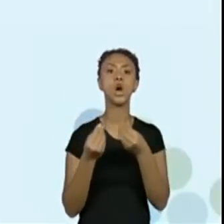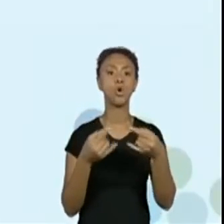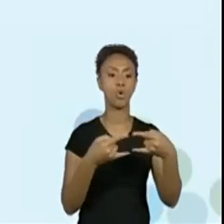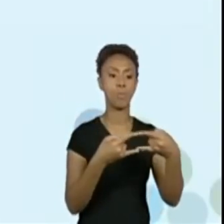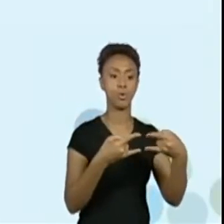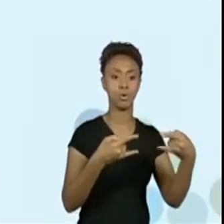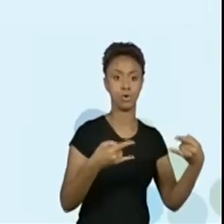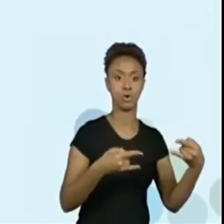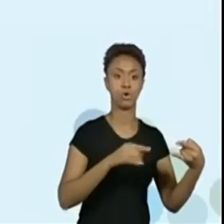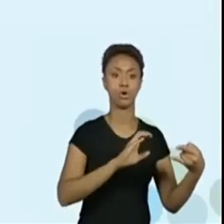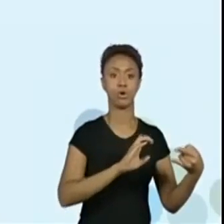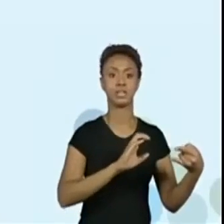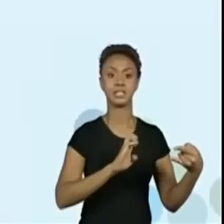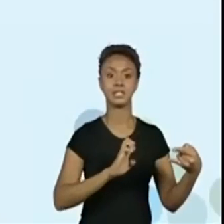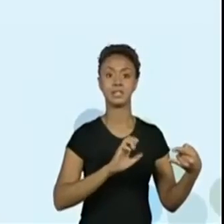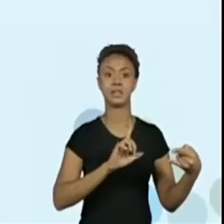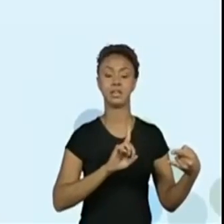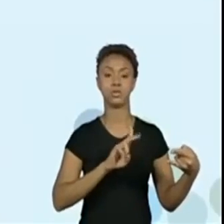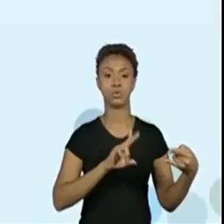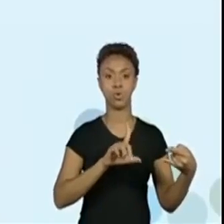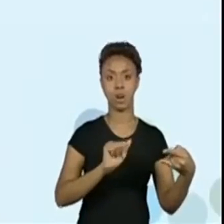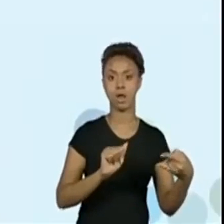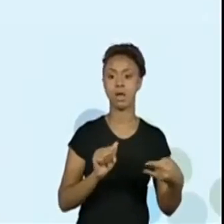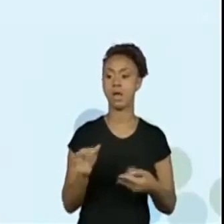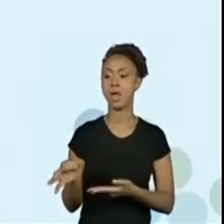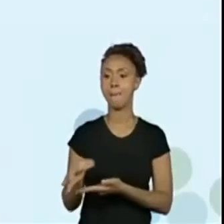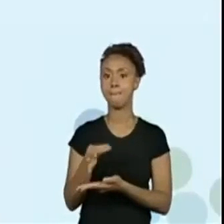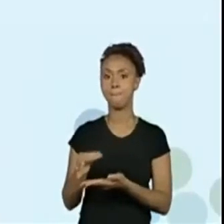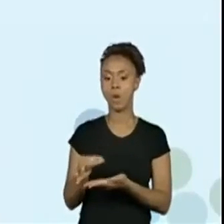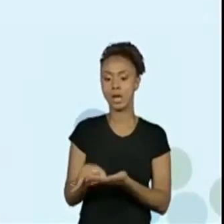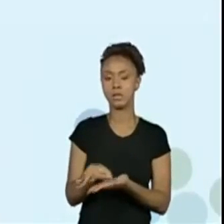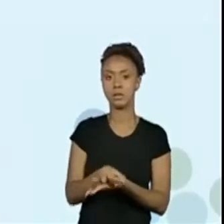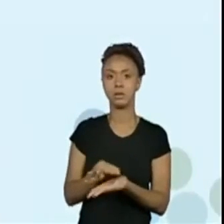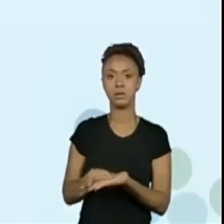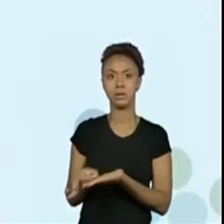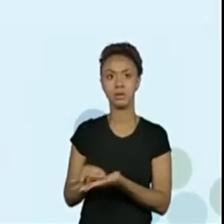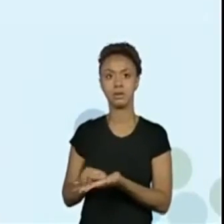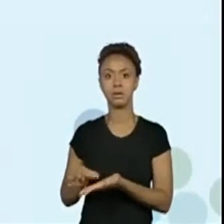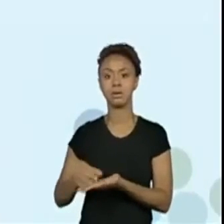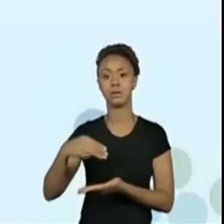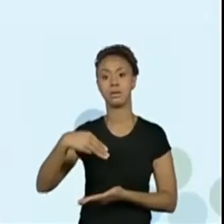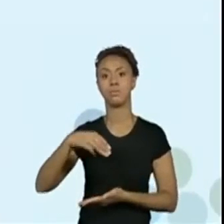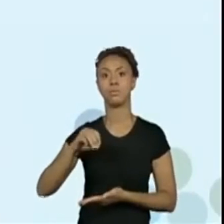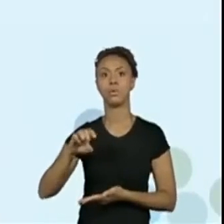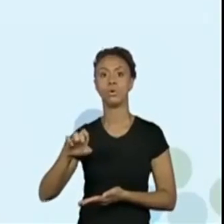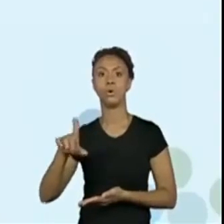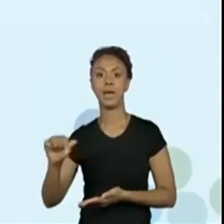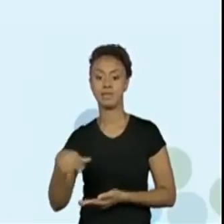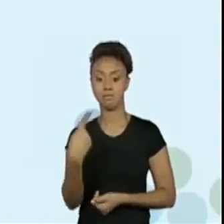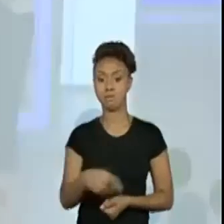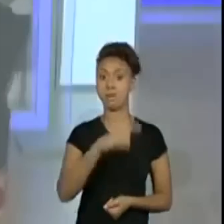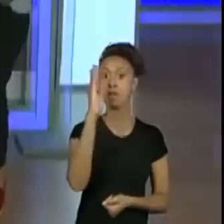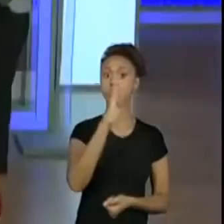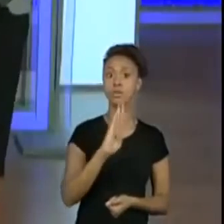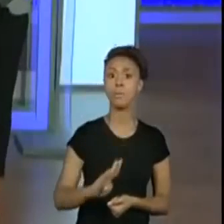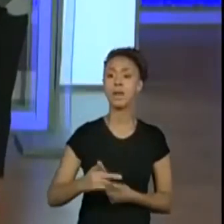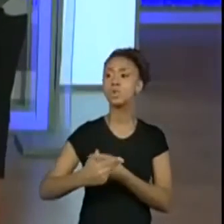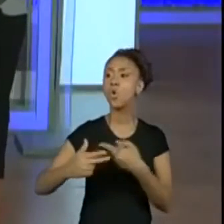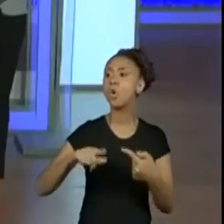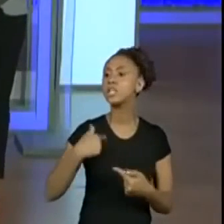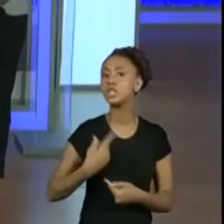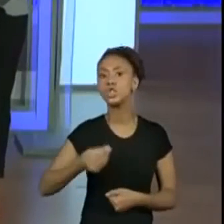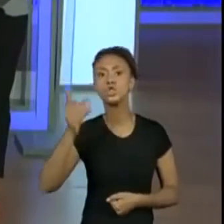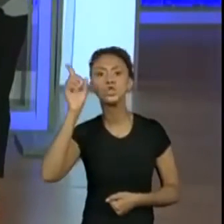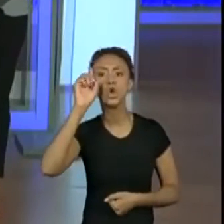do sistema monetário brasileiro para resolver situações cotidianas. Muito interessante esse tema,